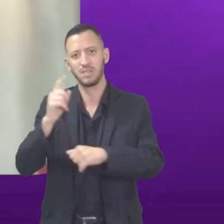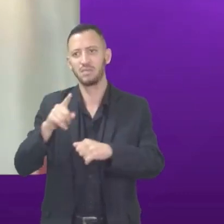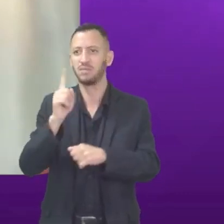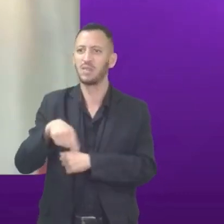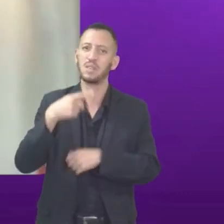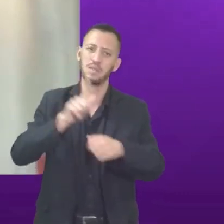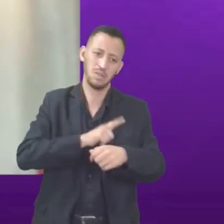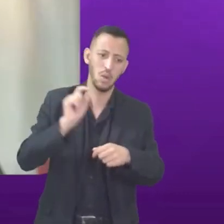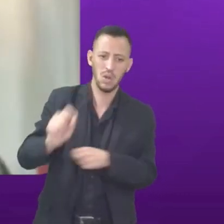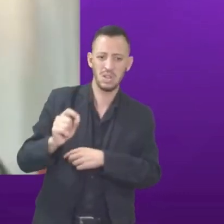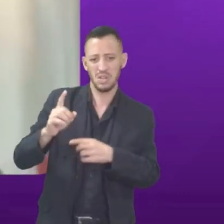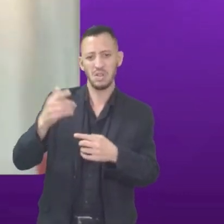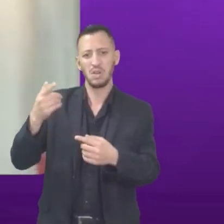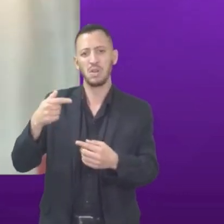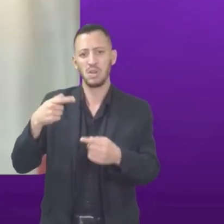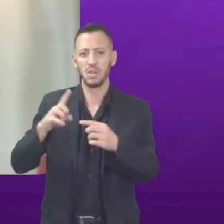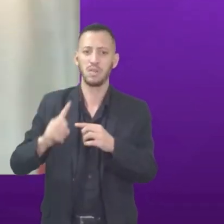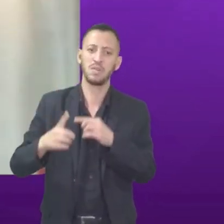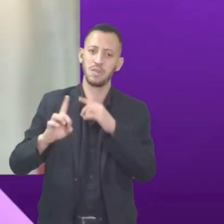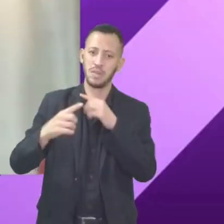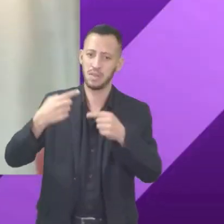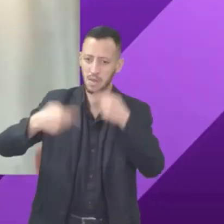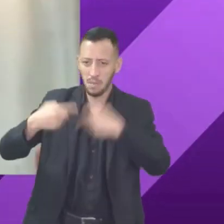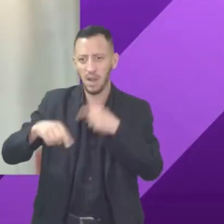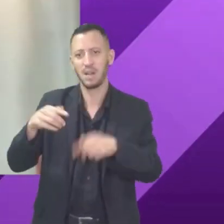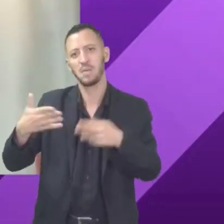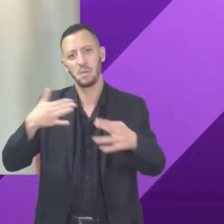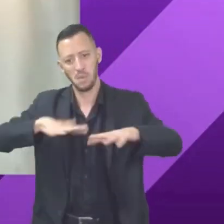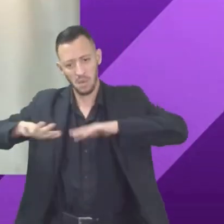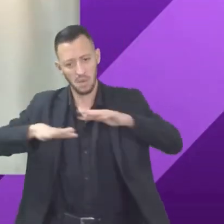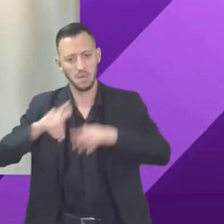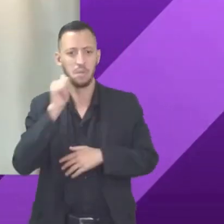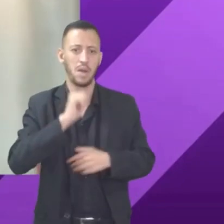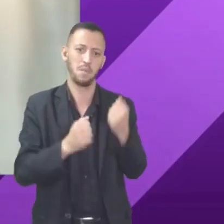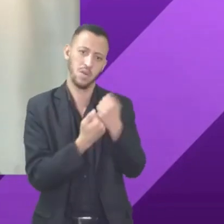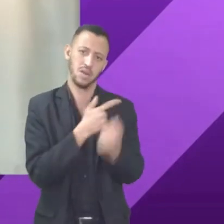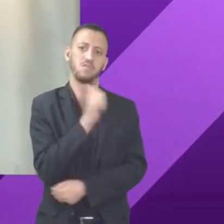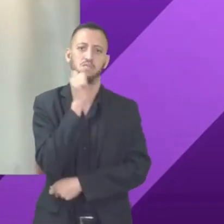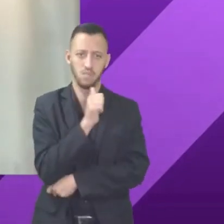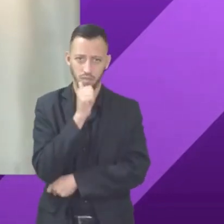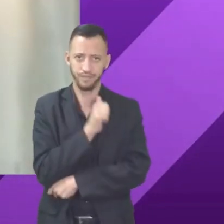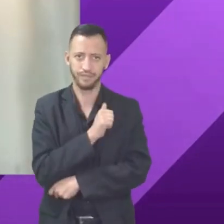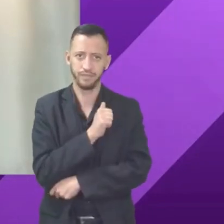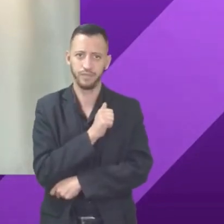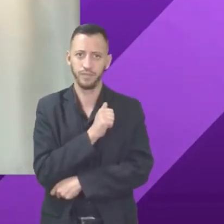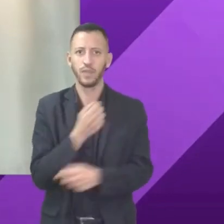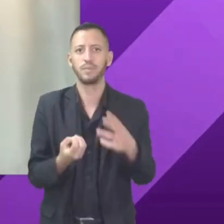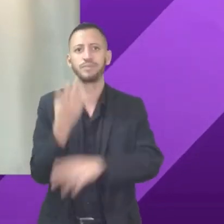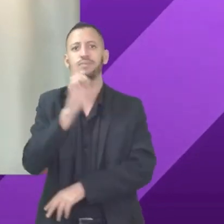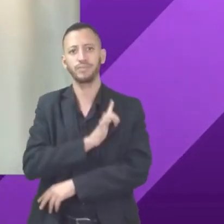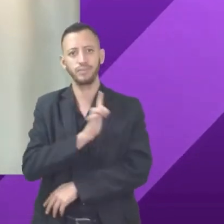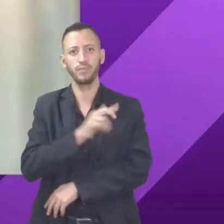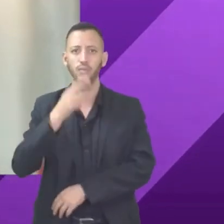promover debates, conscientização e mobilização em prol dos direitos das mulheres. Então, ele surge como uma